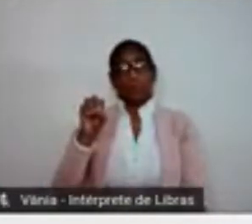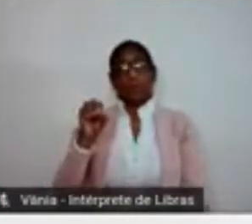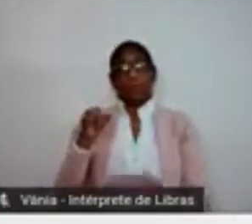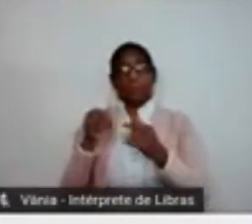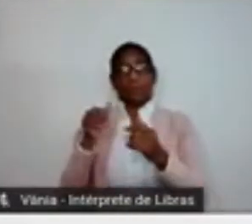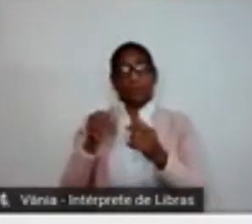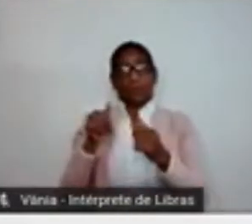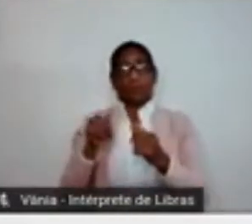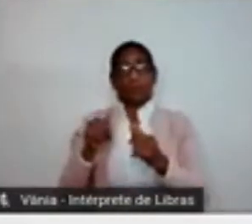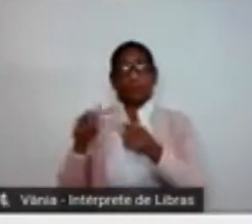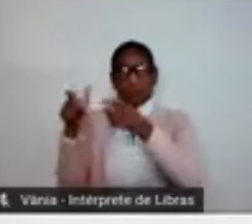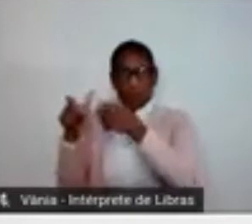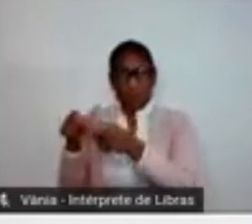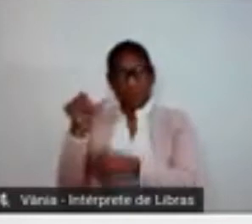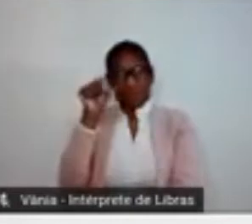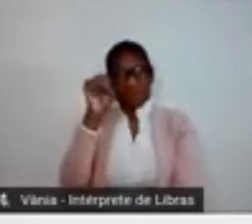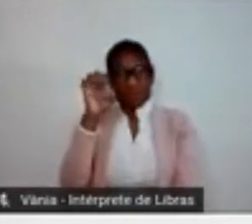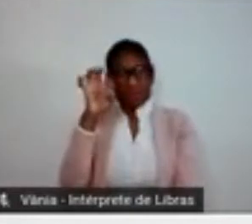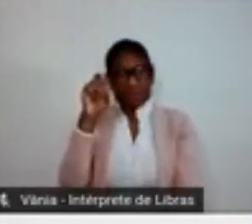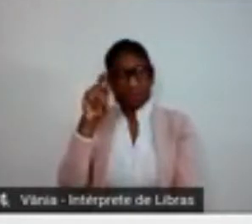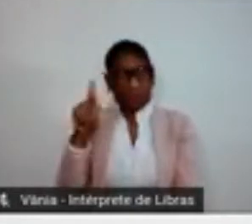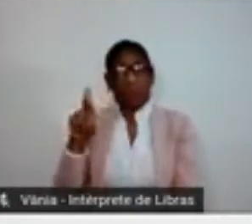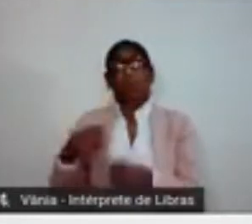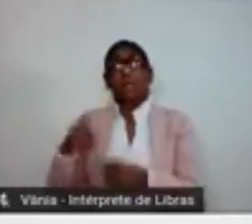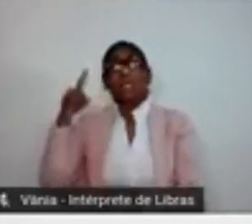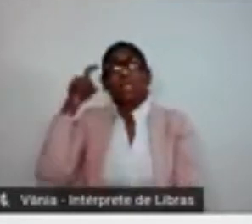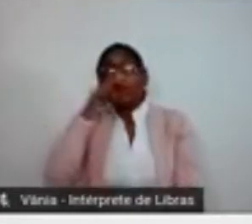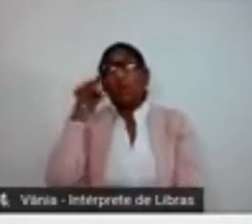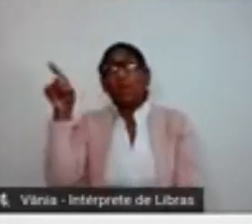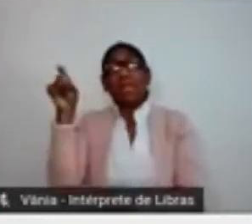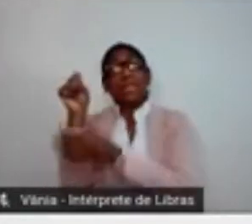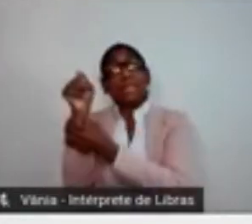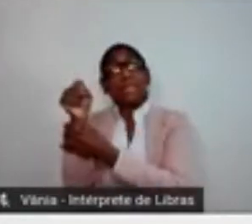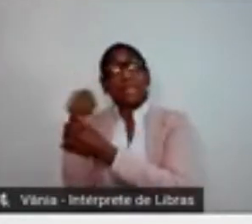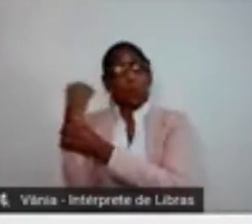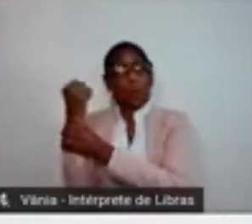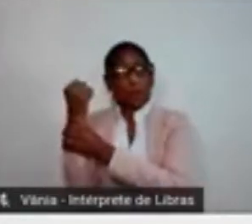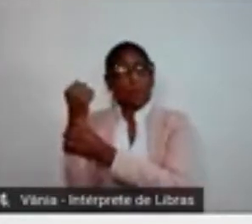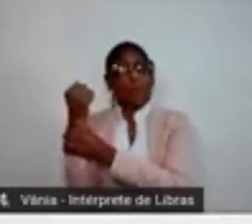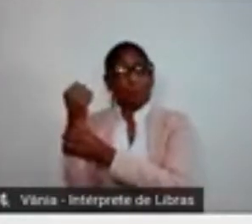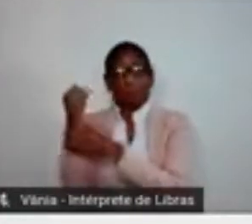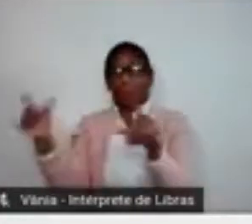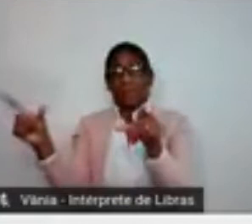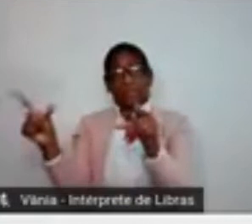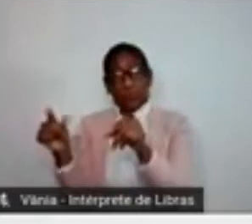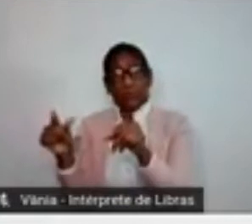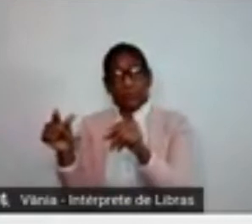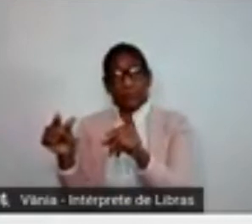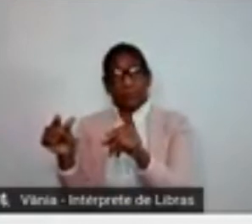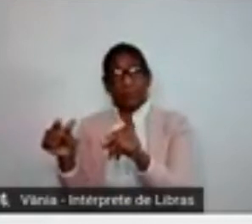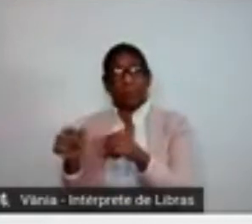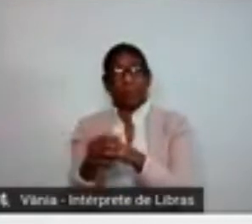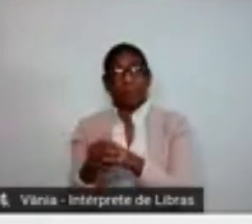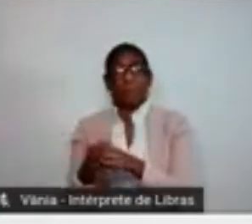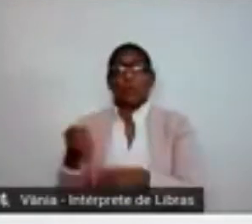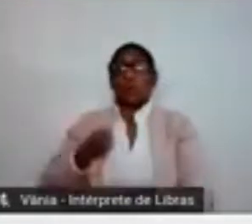do próprio setor, tendo em vista dificuldades que eles têm de segurança mesmo, na redução de número